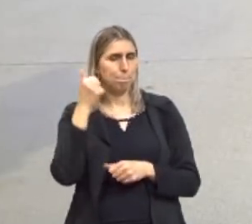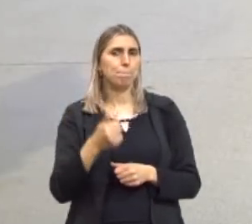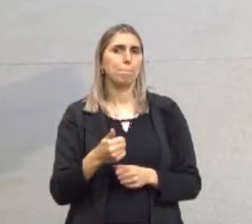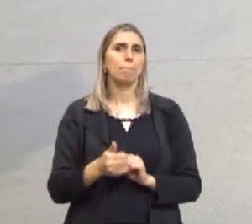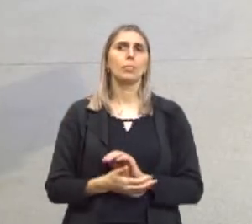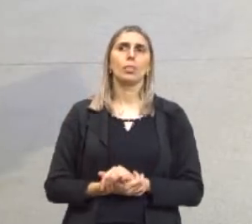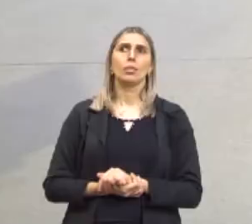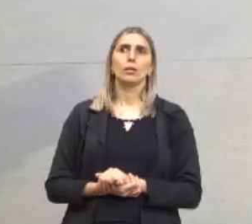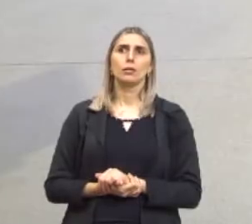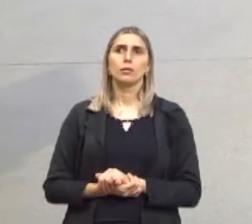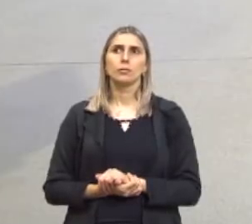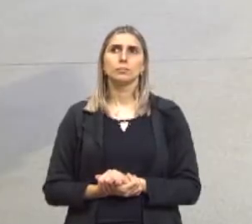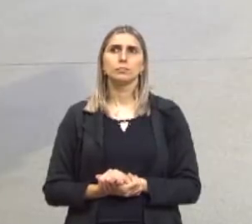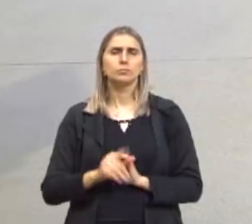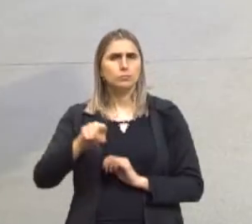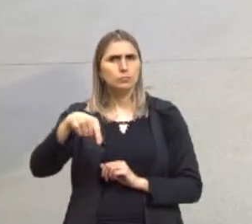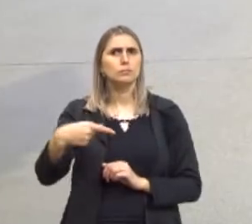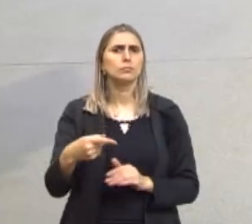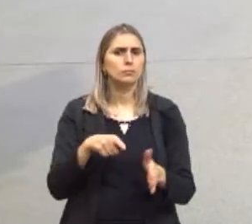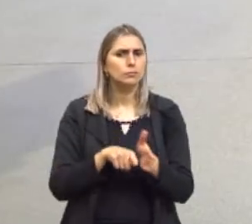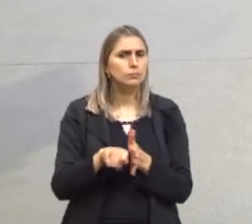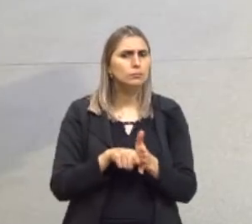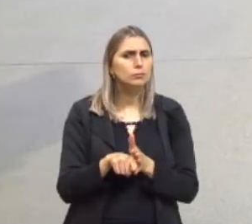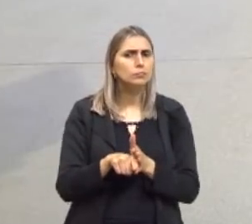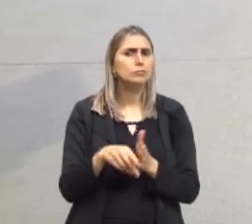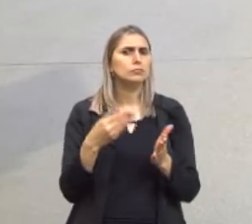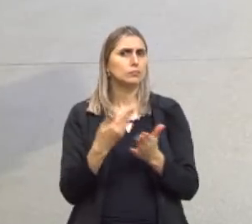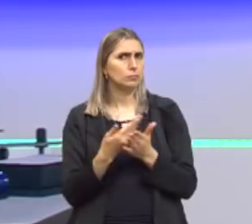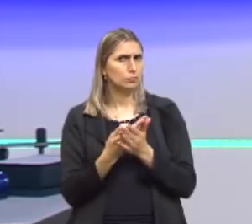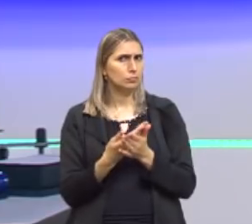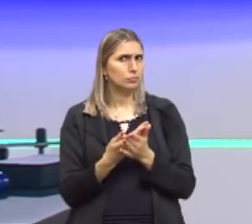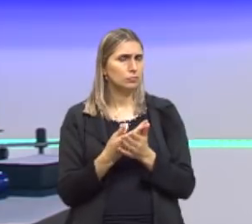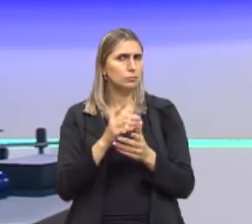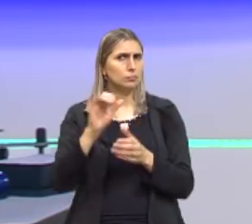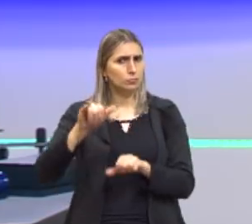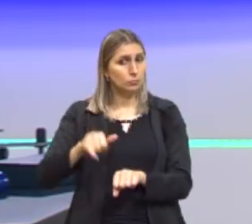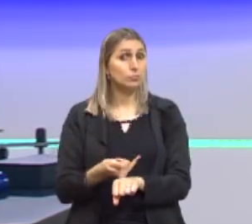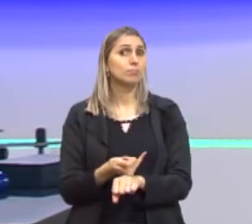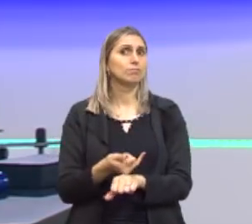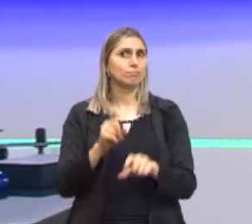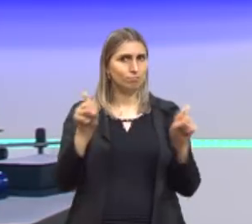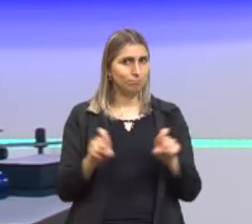aí. Outra questão que a gente vai ver, aproveitar que estou no computador,